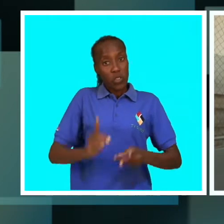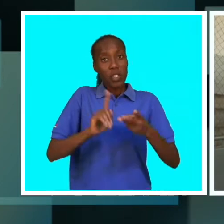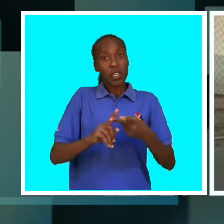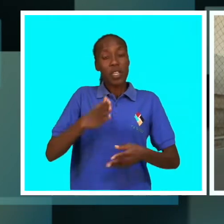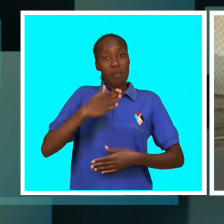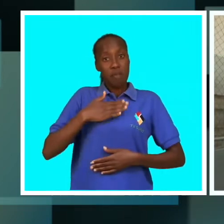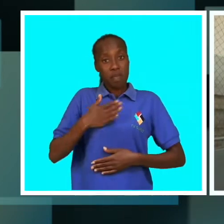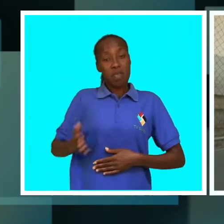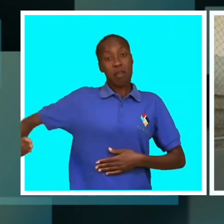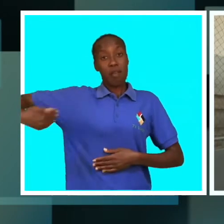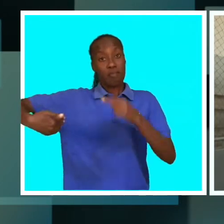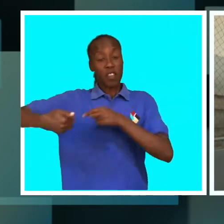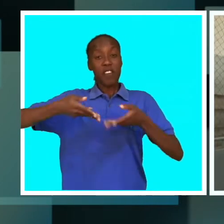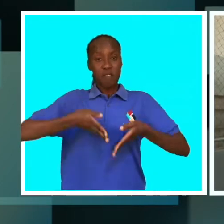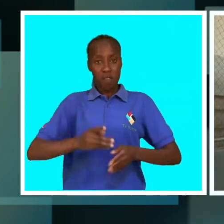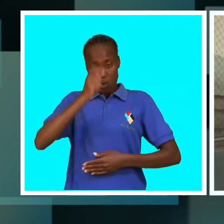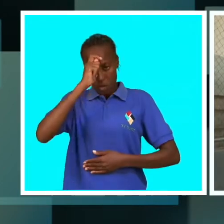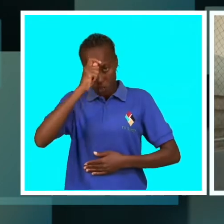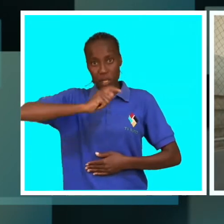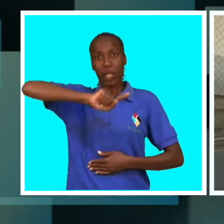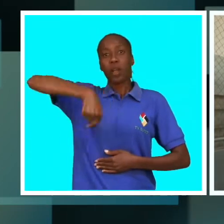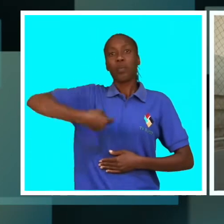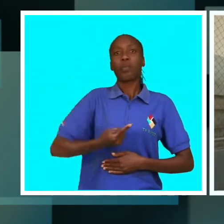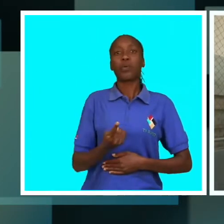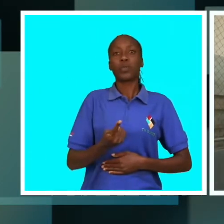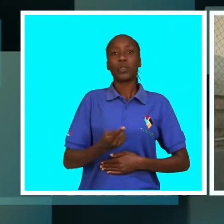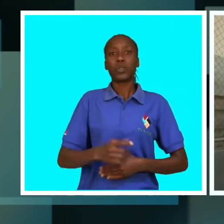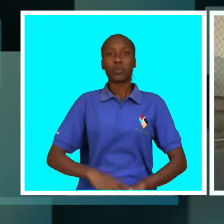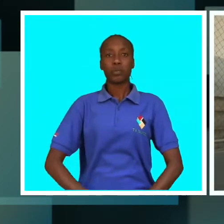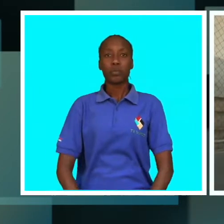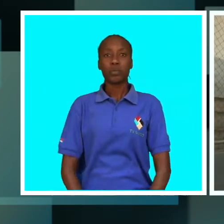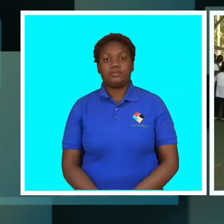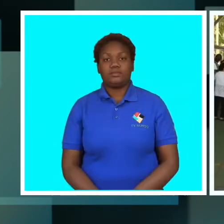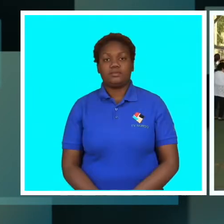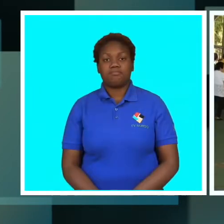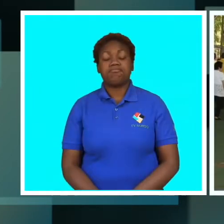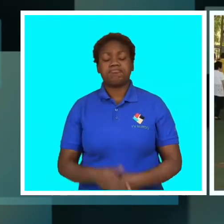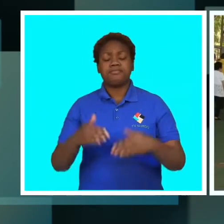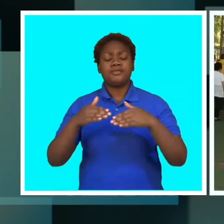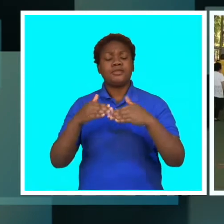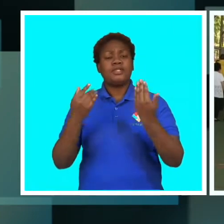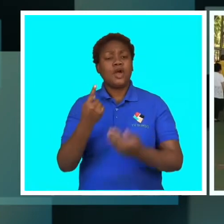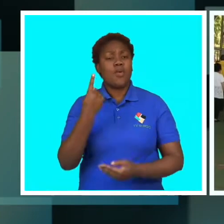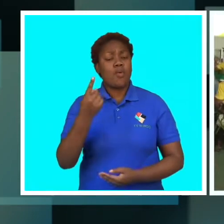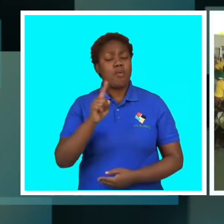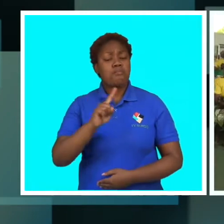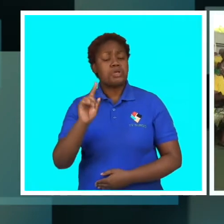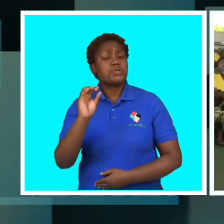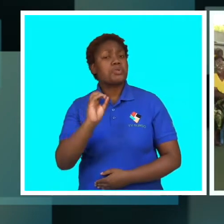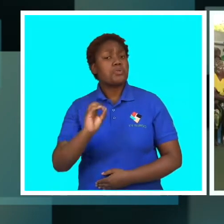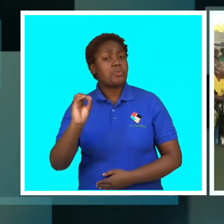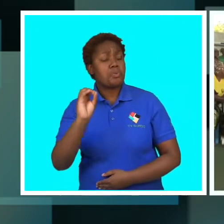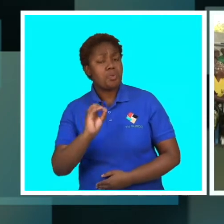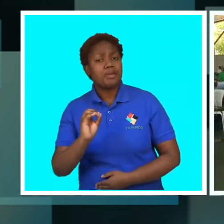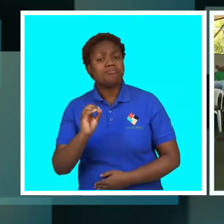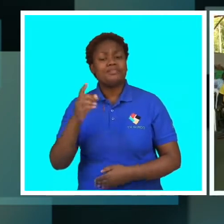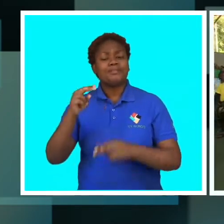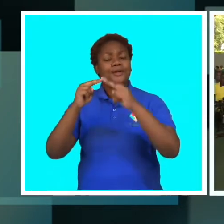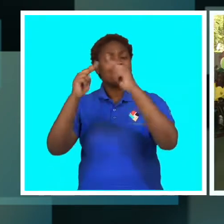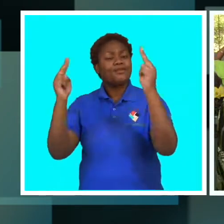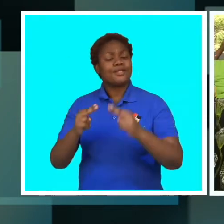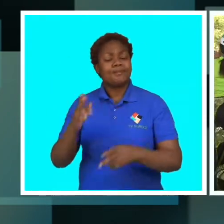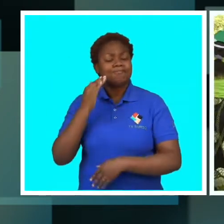e as nossas noras nos considerarem. Falando por ocasião do Dia Internacional